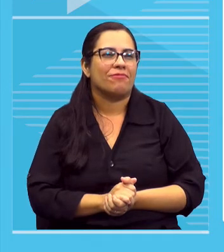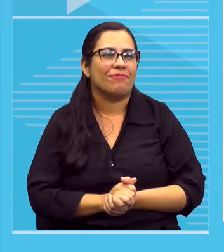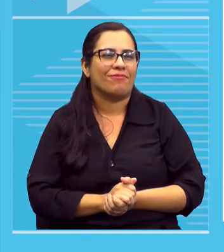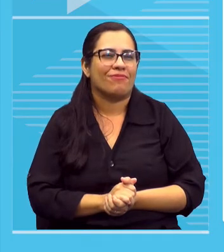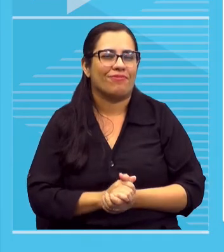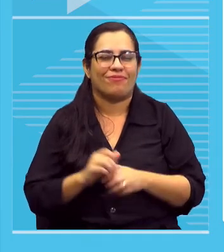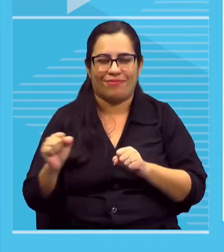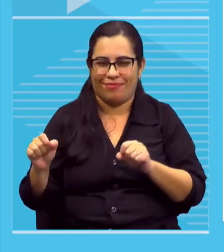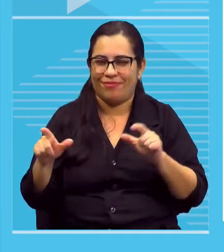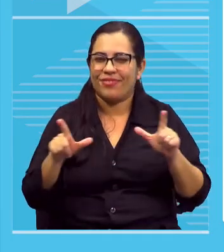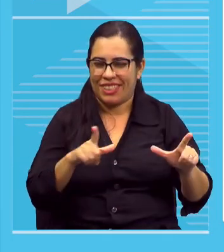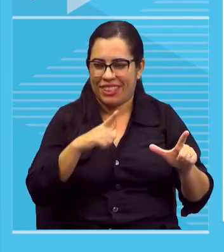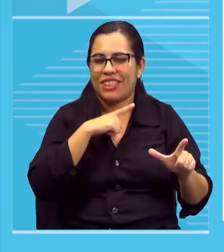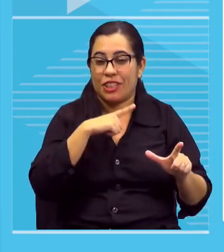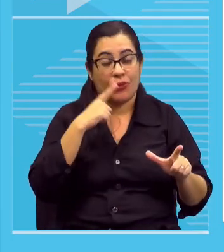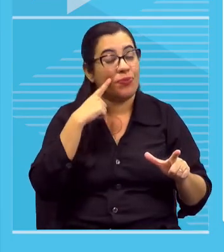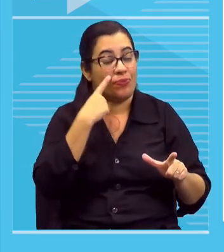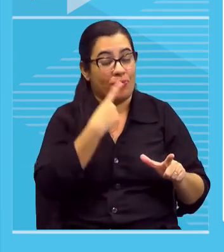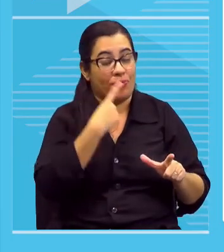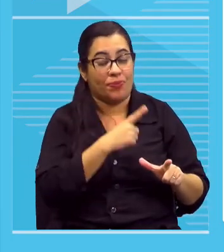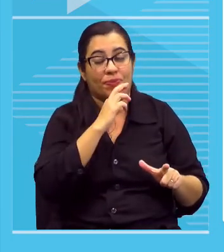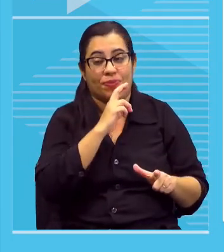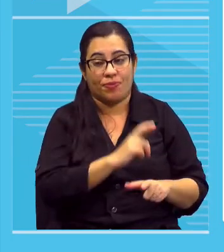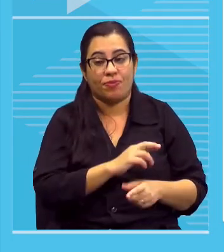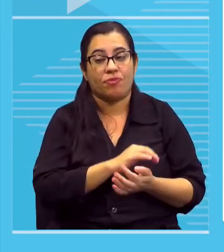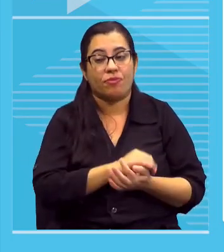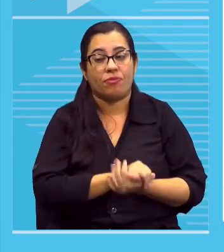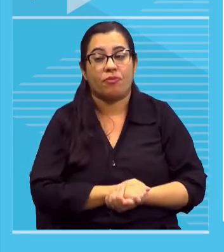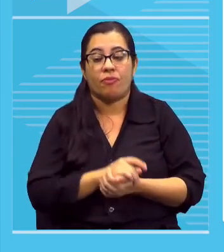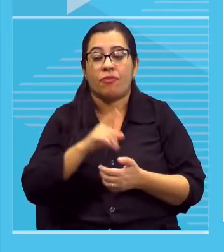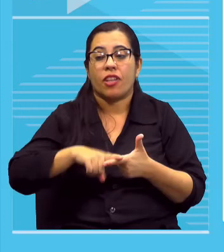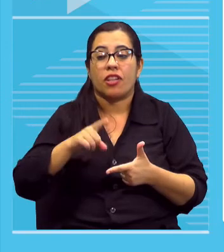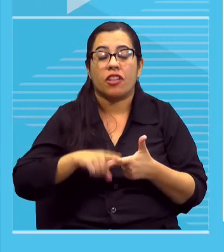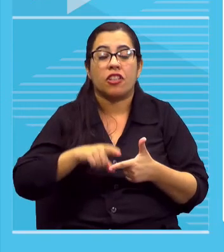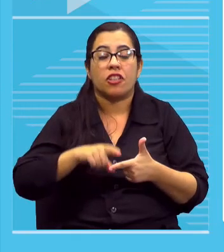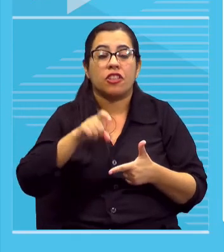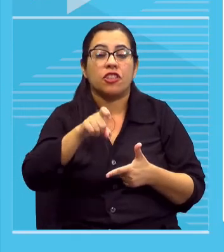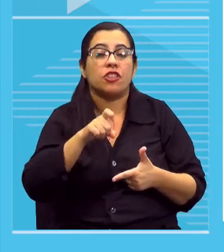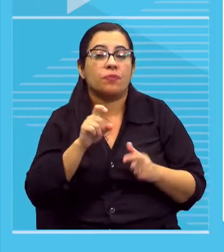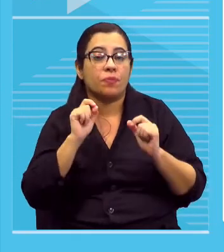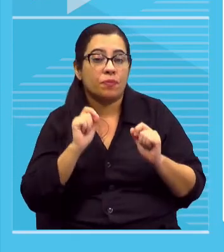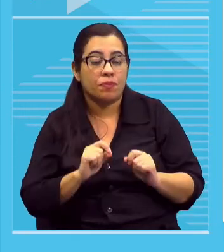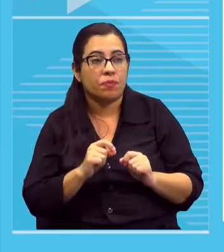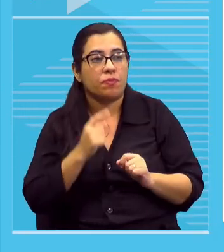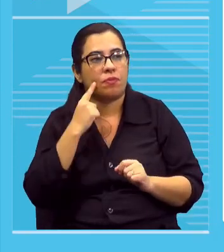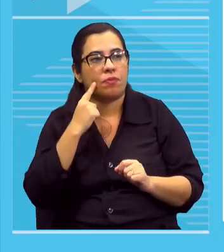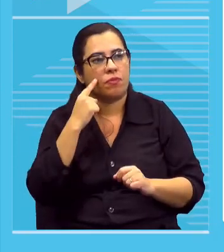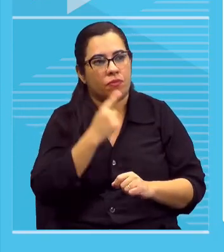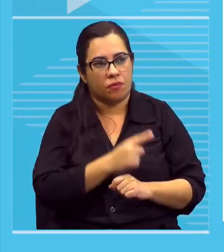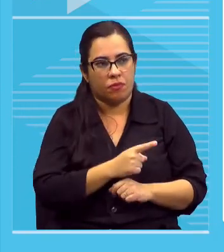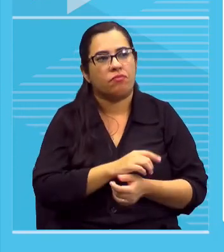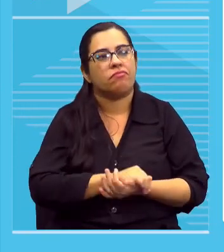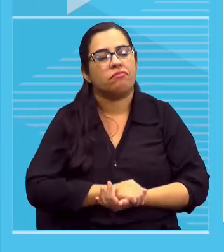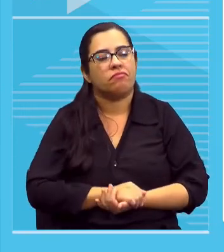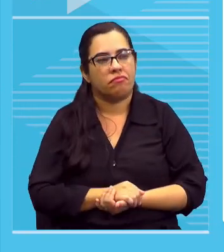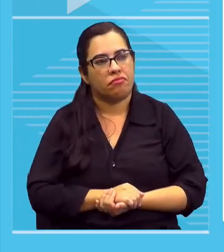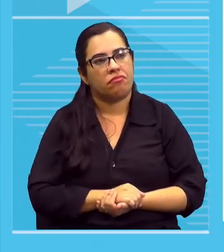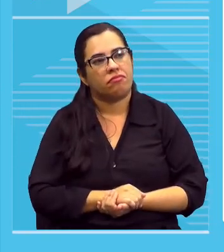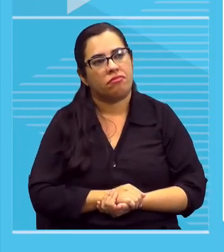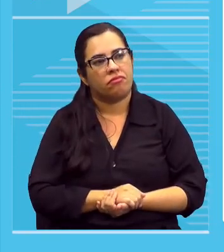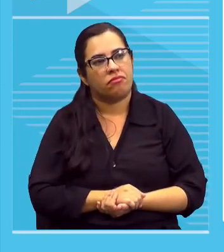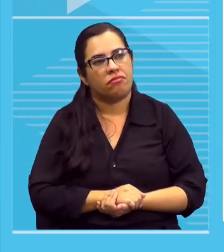olha olha o que a tangente de X vamos ter que atrás da tangente é o seno de x